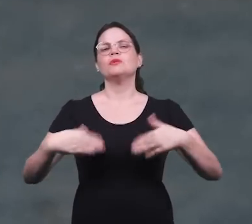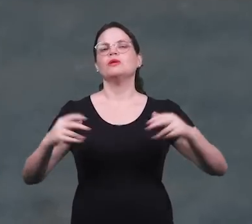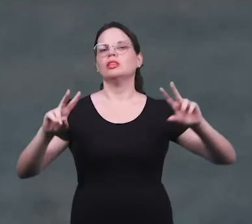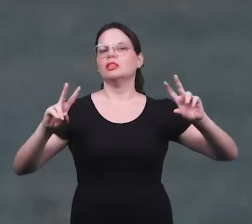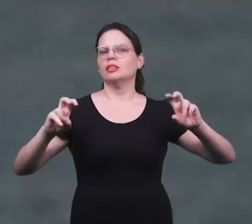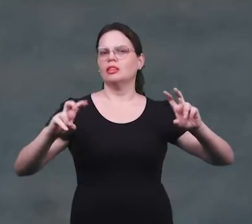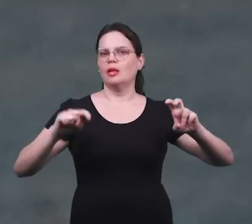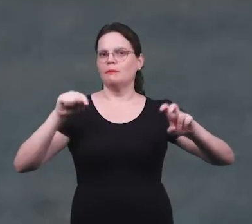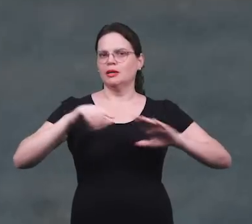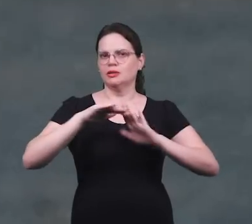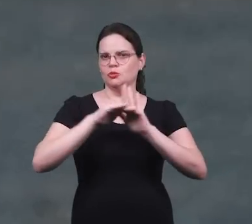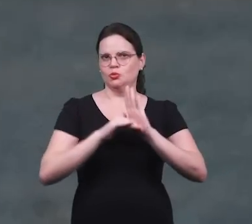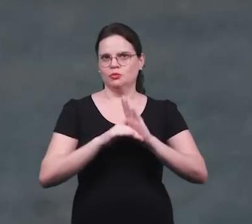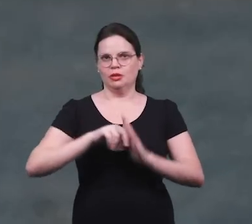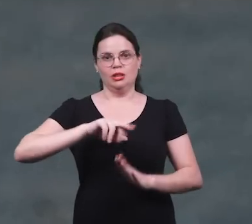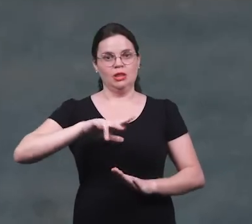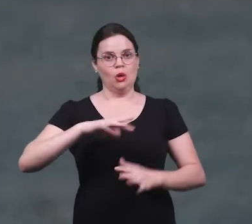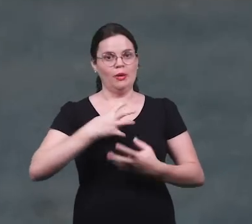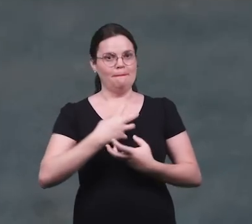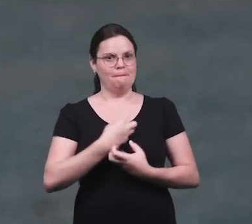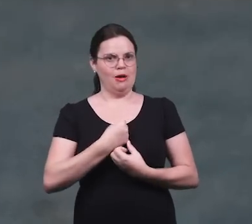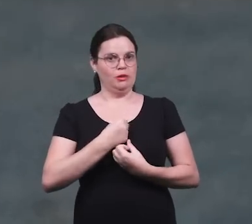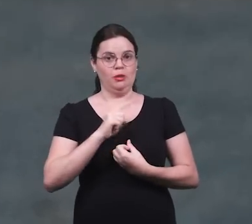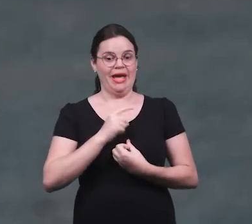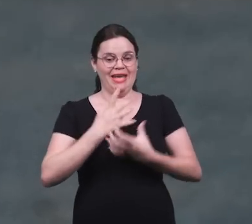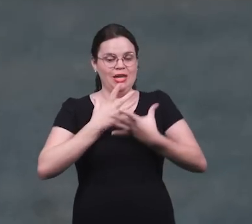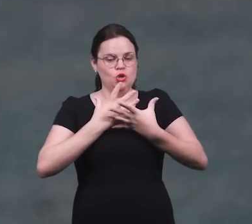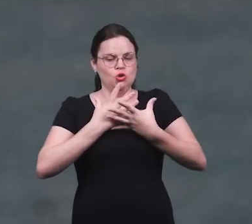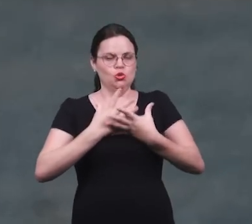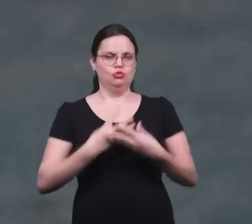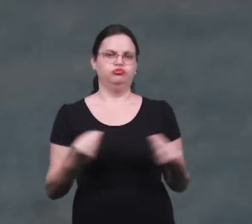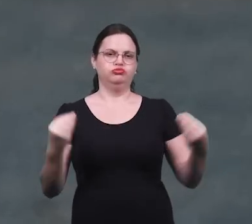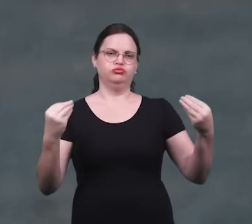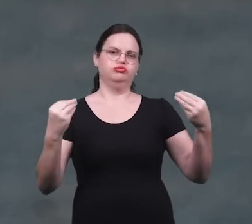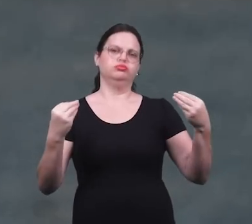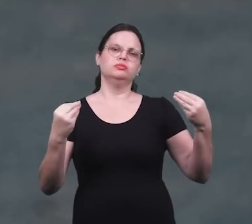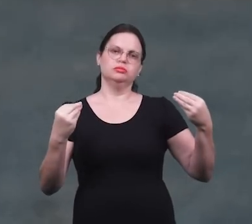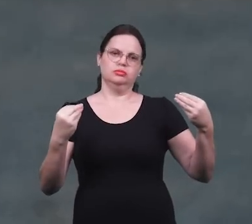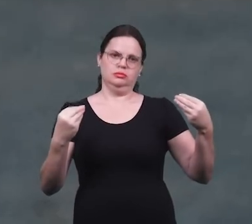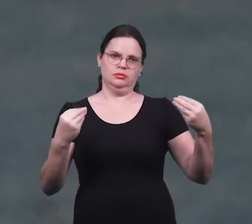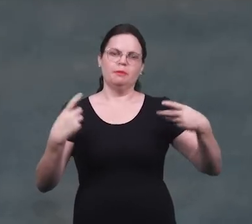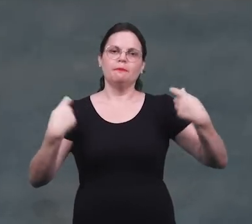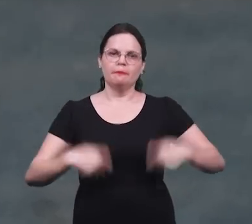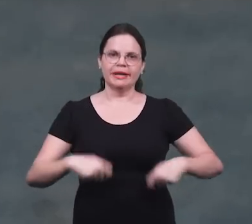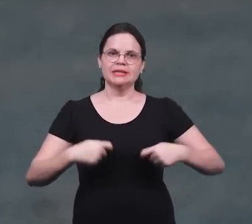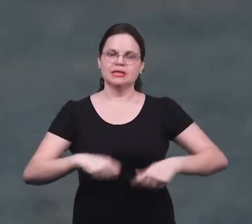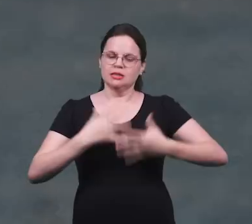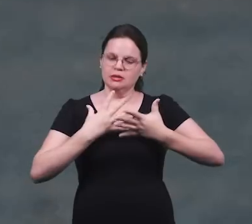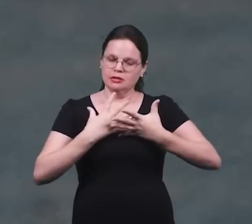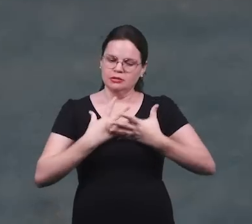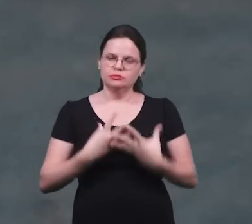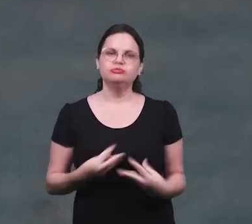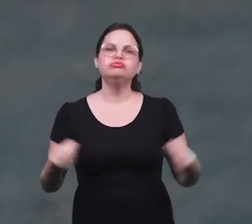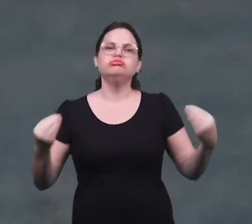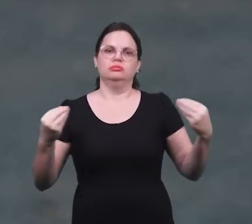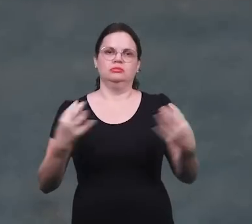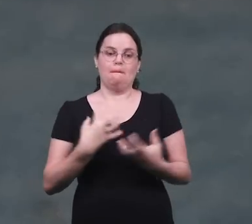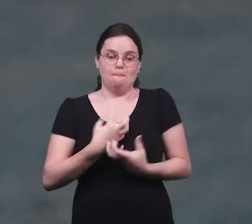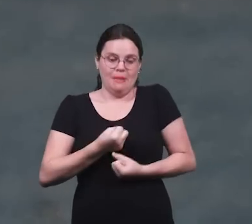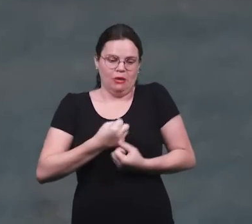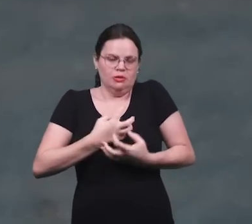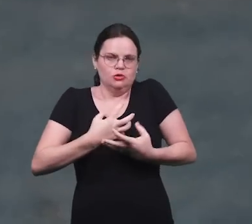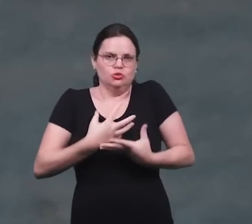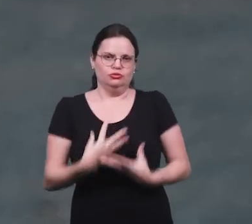qual o programa que você assistiu, não é sobre mágoa, né? Superando mágoas. A superação é necessária. Você vai entender por